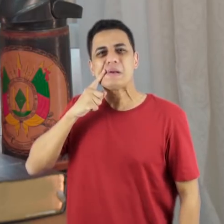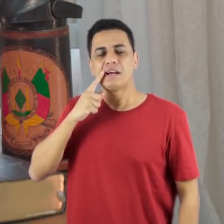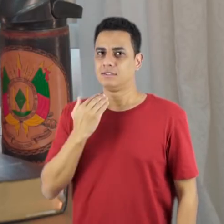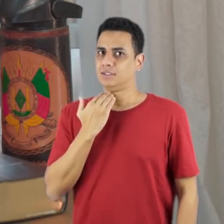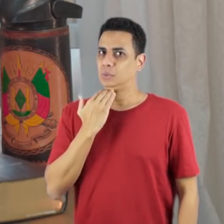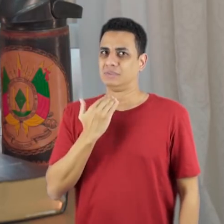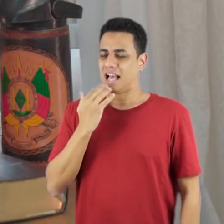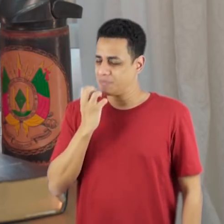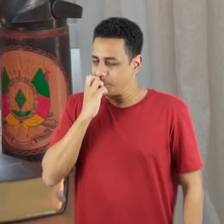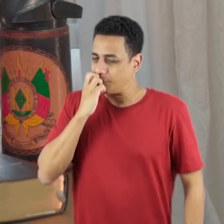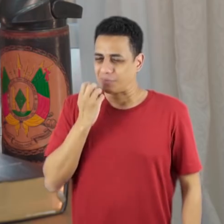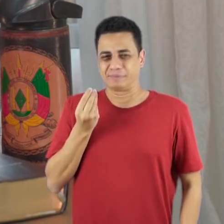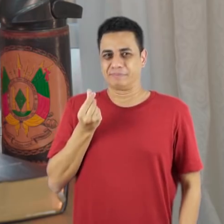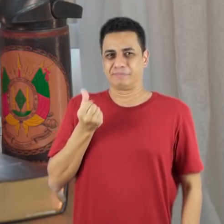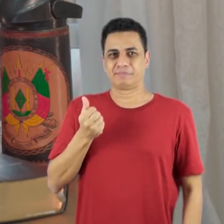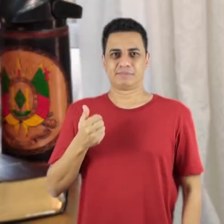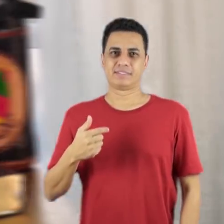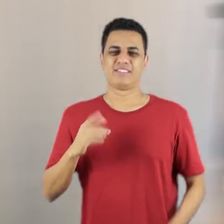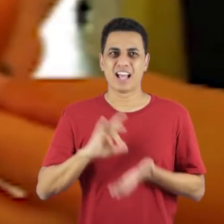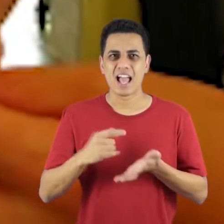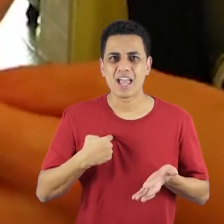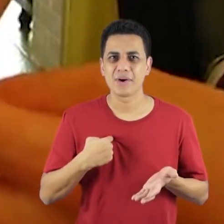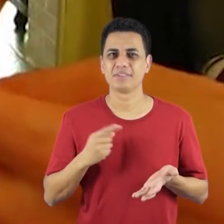não deu certo. Bem, não exatamente eu.